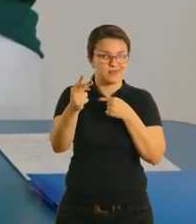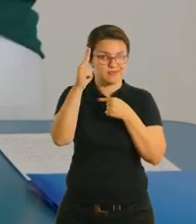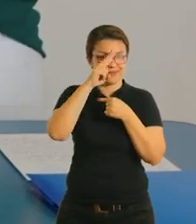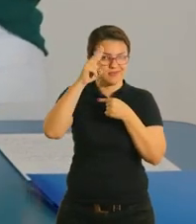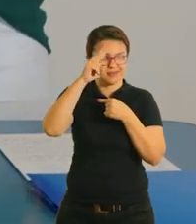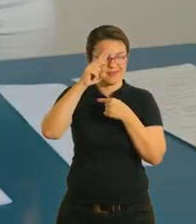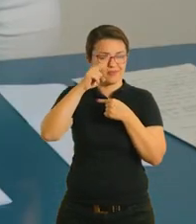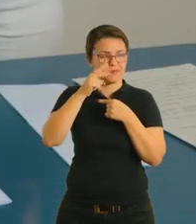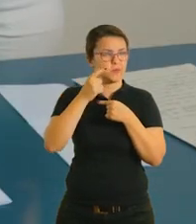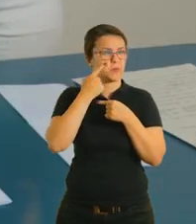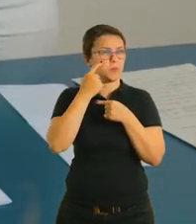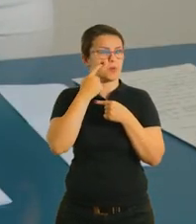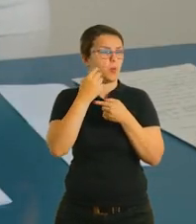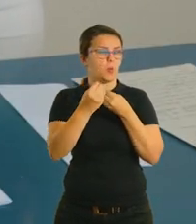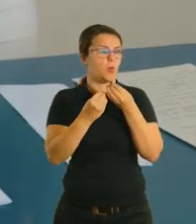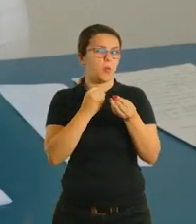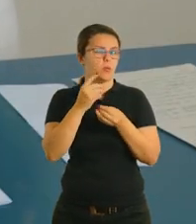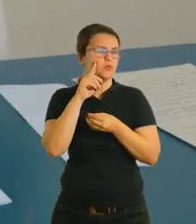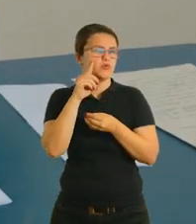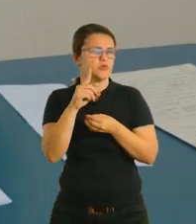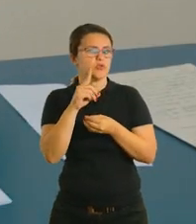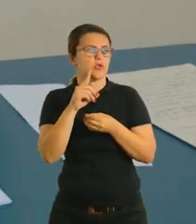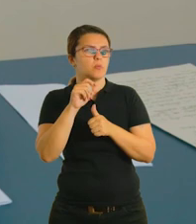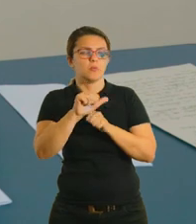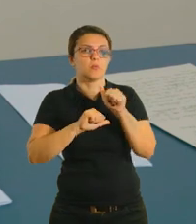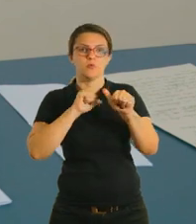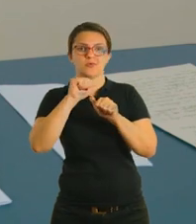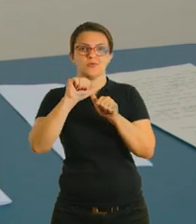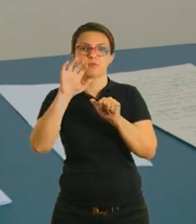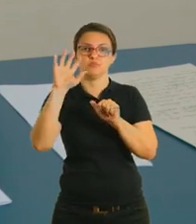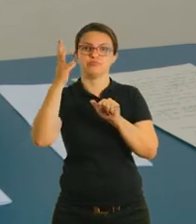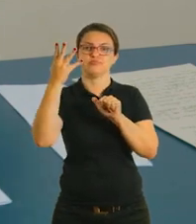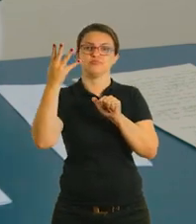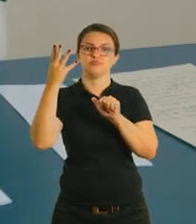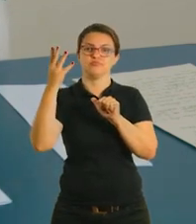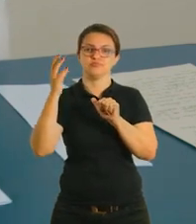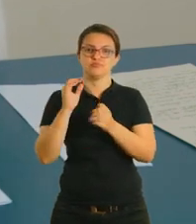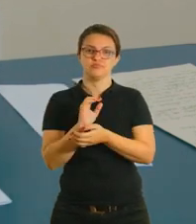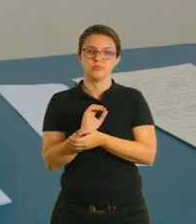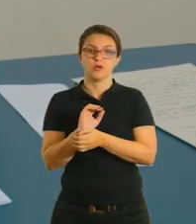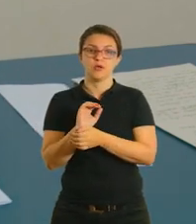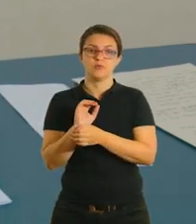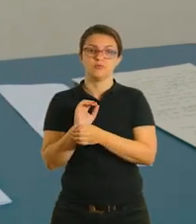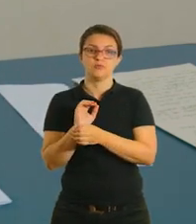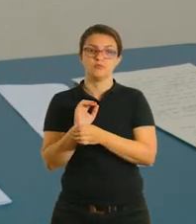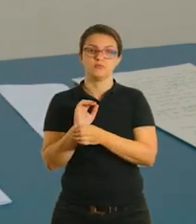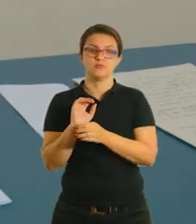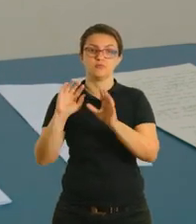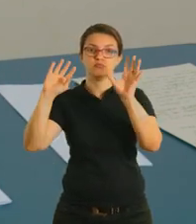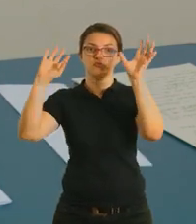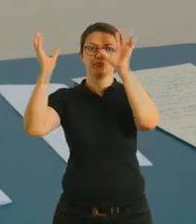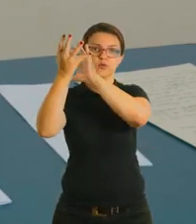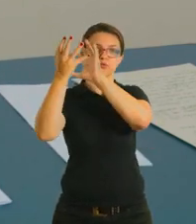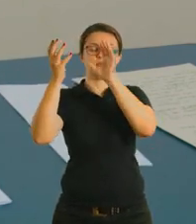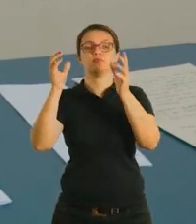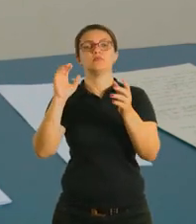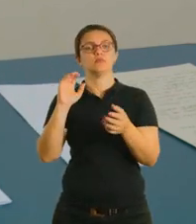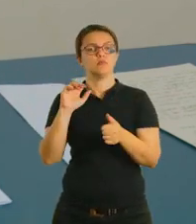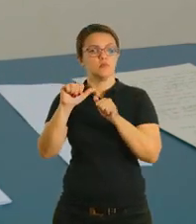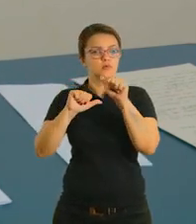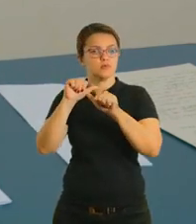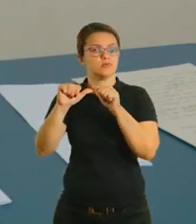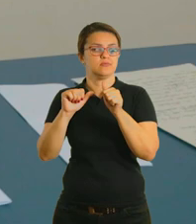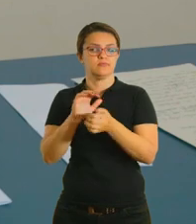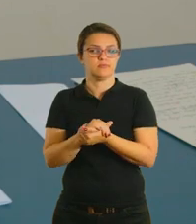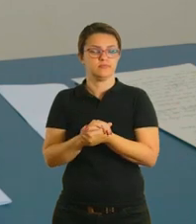semana? Então, vocês devem ter observado a mudança no tempo, né, em cada dia. Então vocês vão ter que descrever o que é clima de acordo